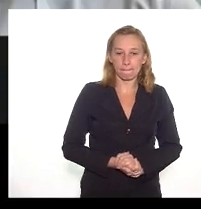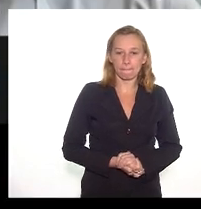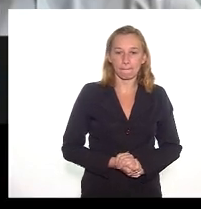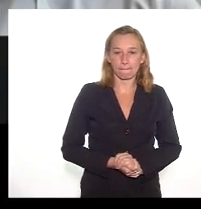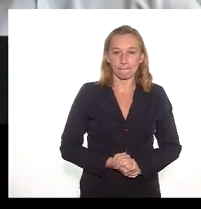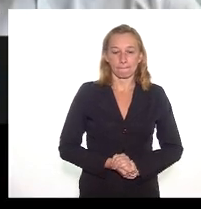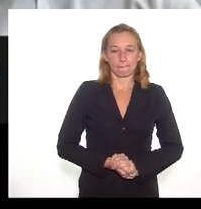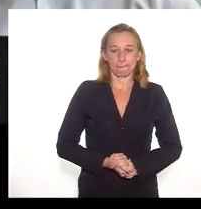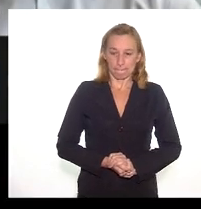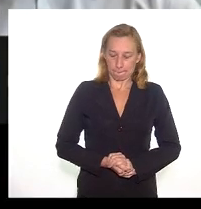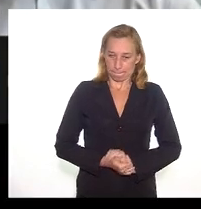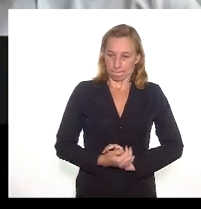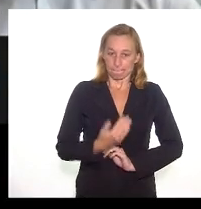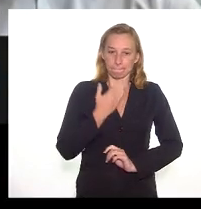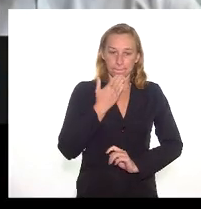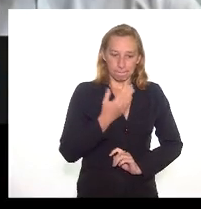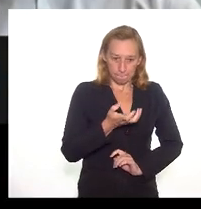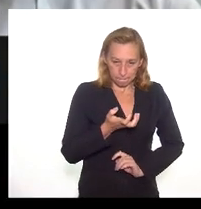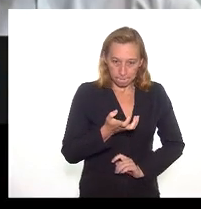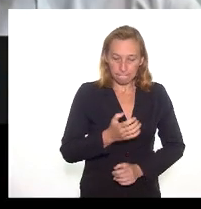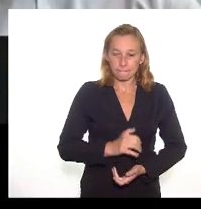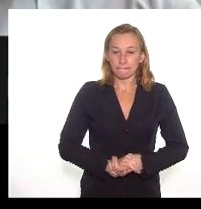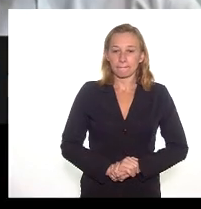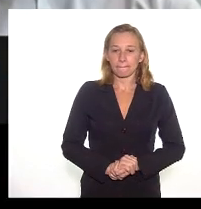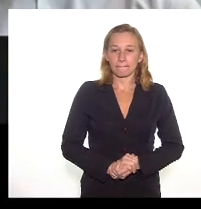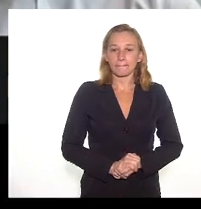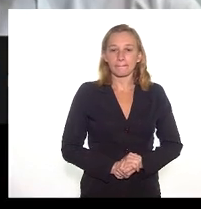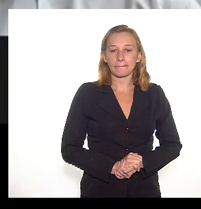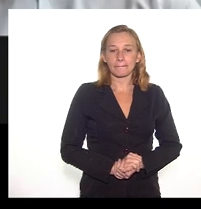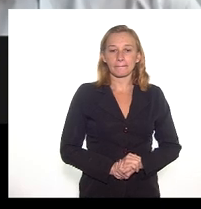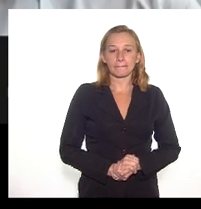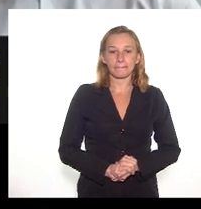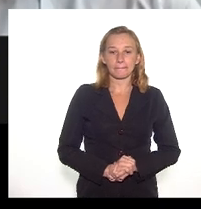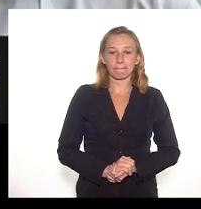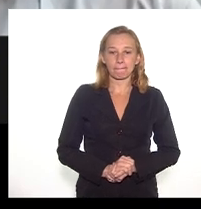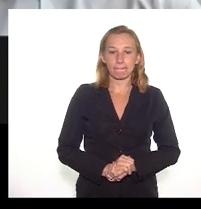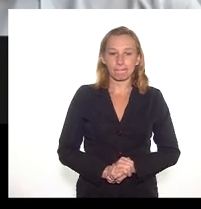Eu queria só fazer uma sugestão. A sugestão,